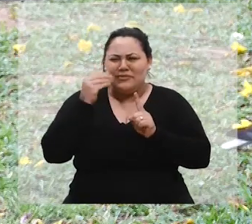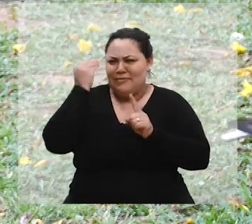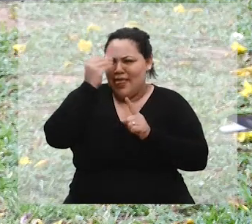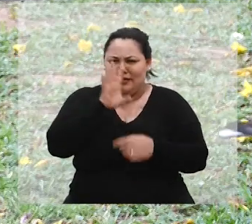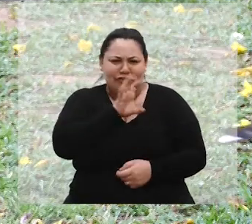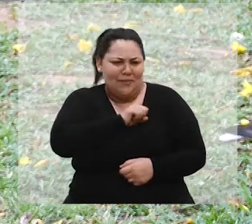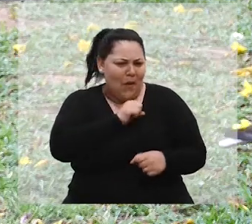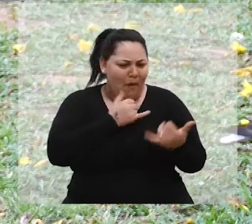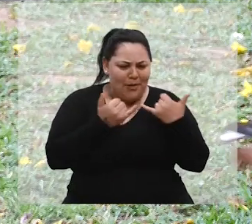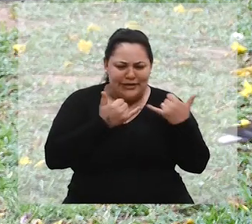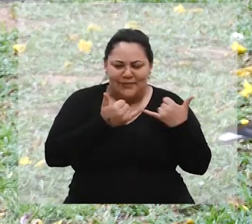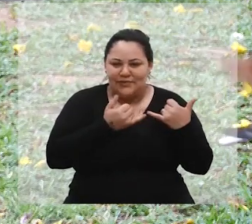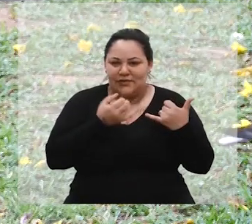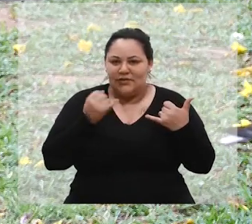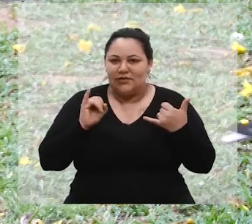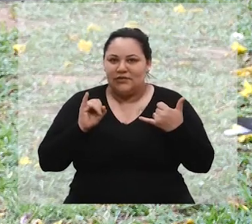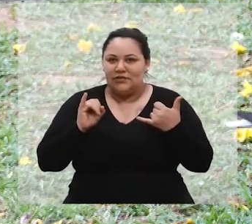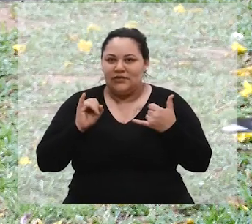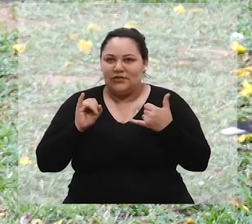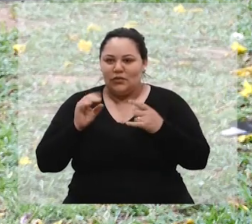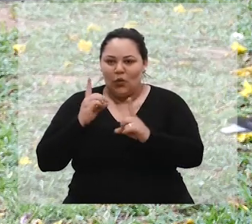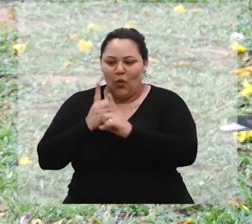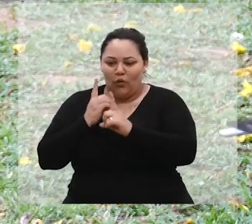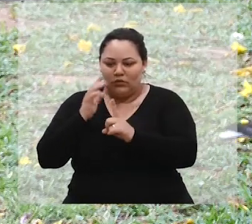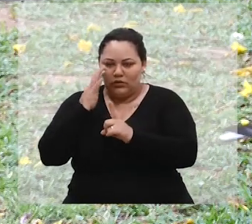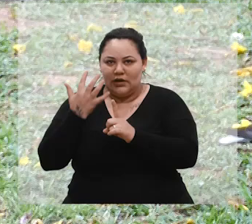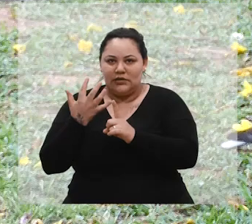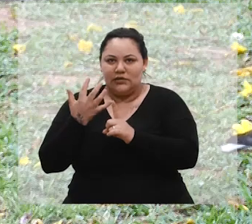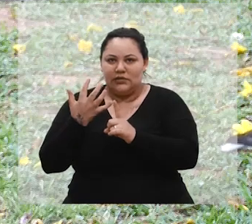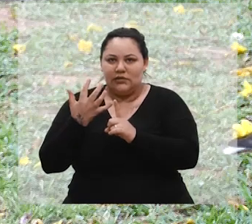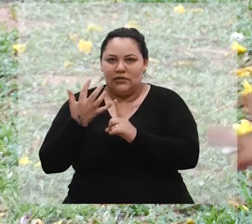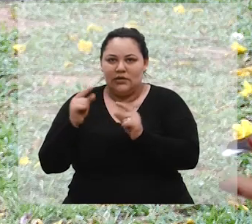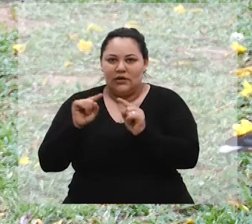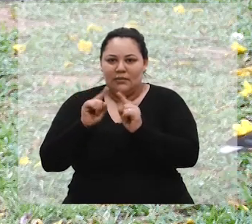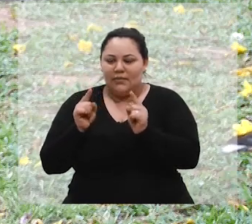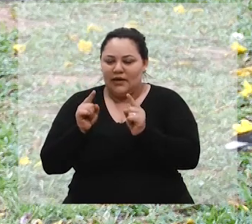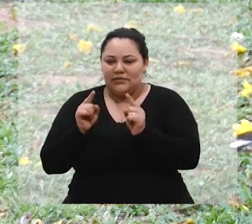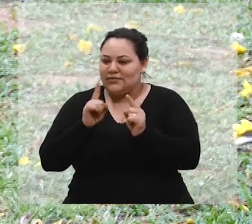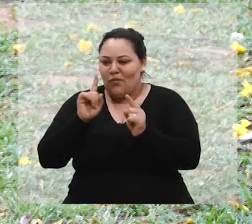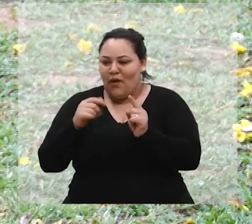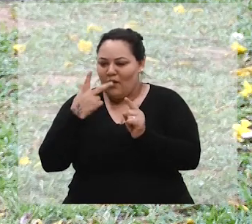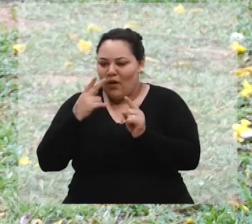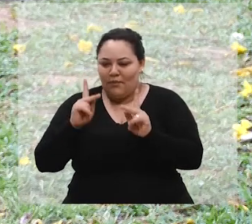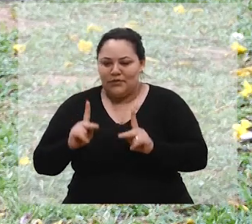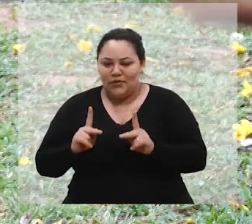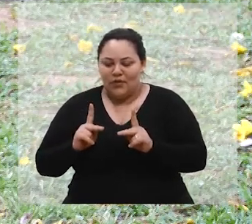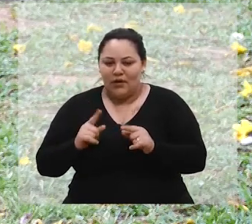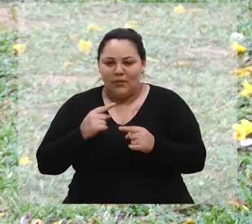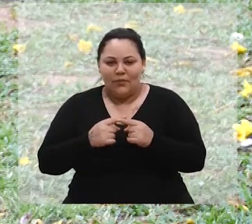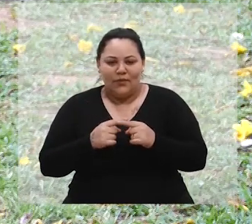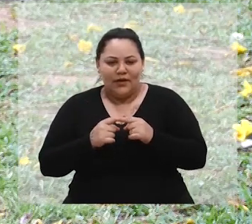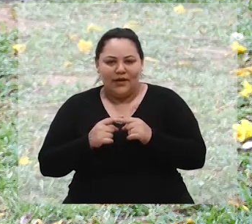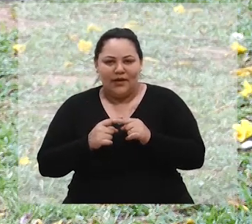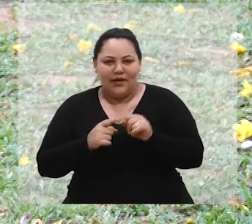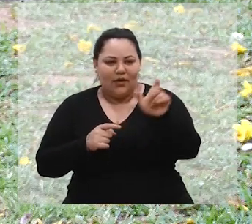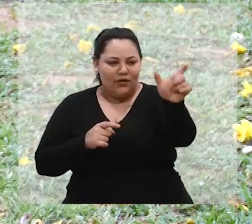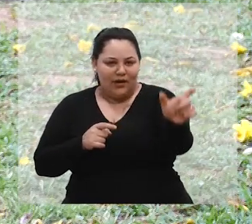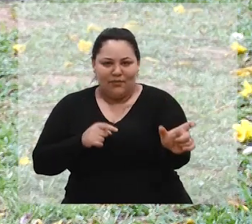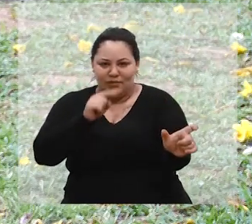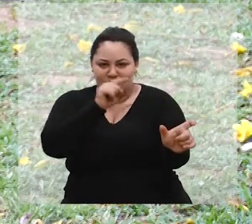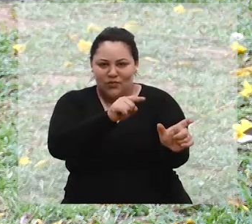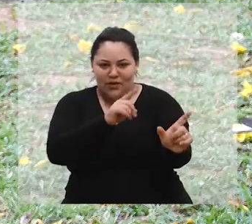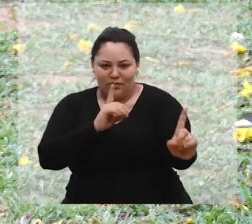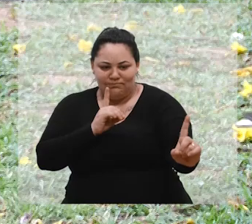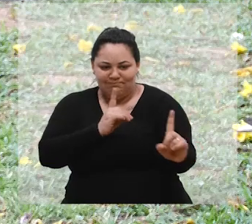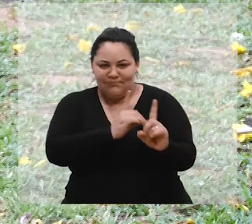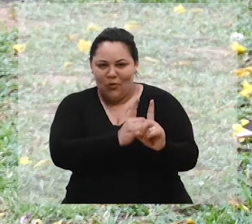experiência amorosa, se alguma coisa do encontro acontece, você já não é mais uma pessoa que você chegou ali, porque o outro modifica. E eu